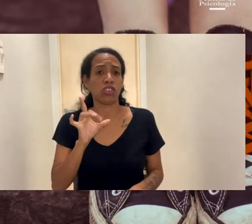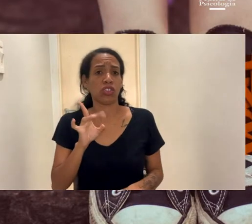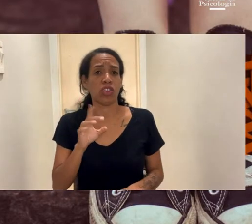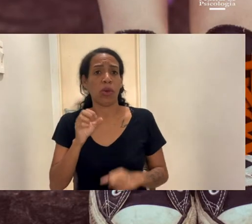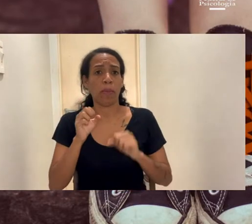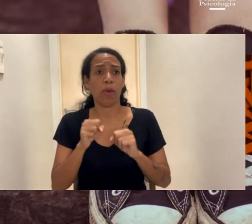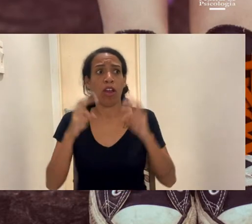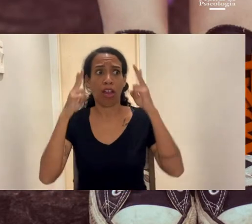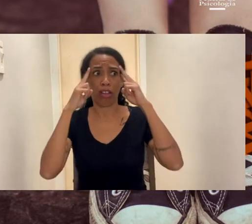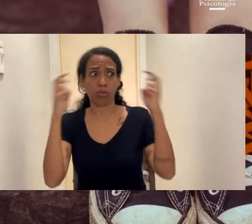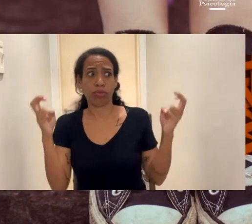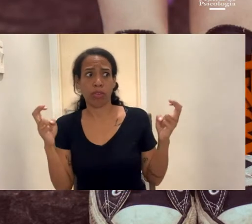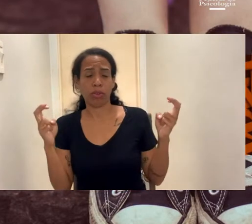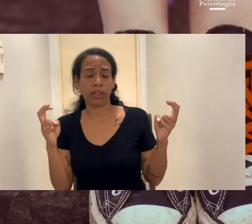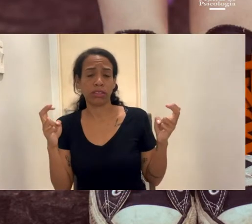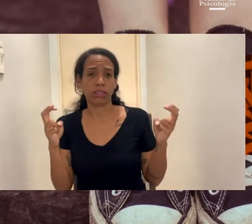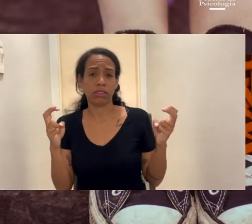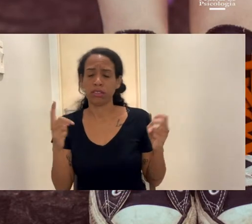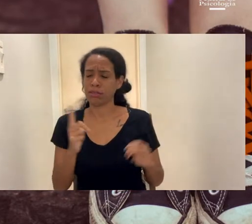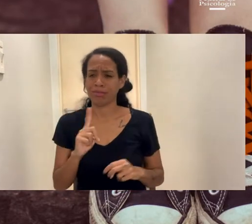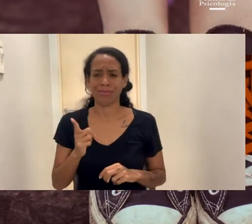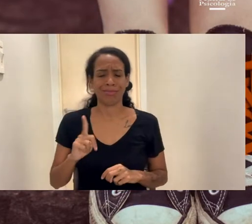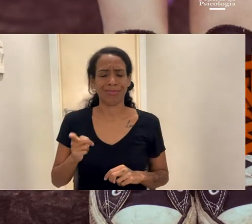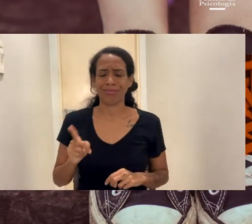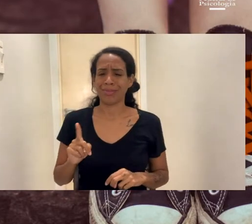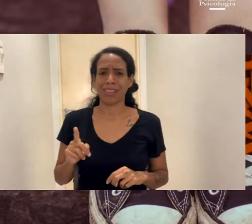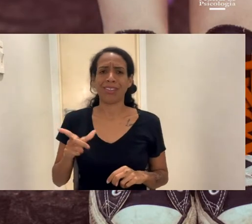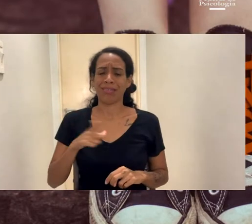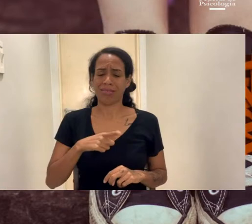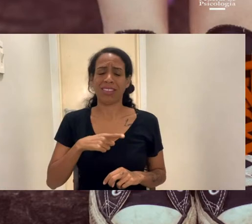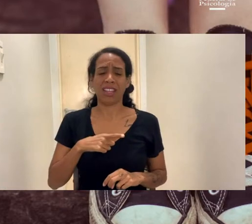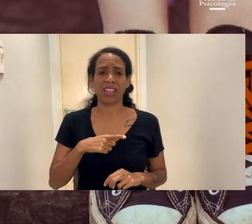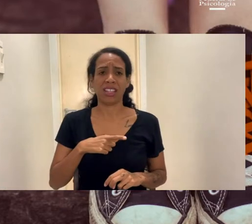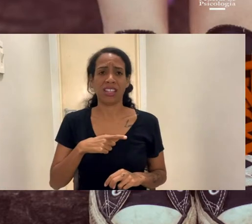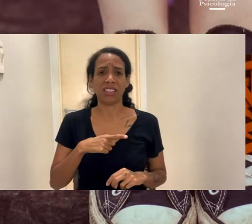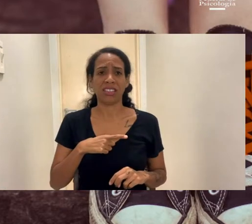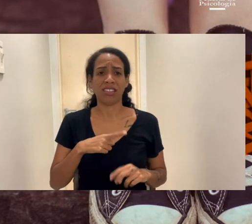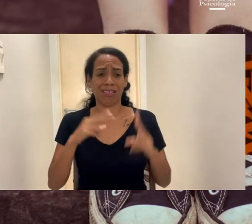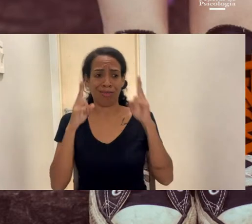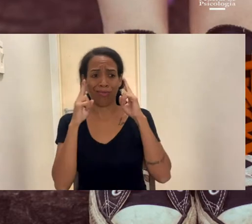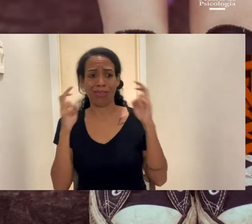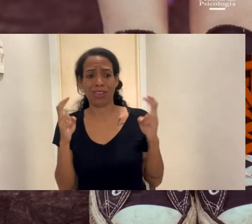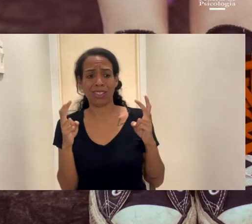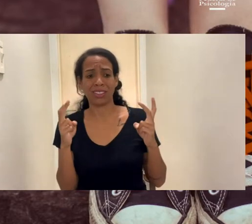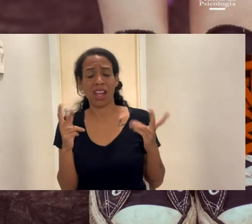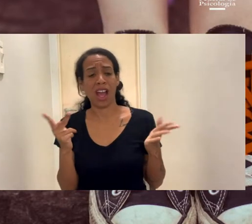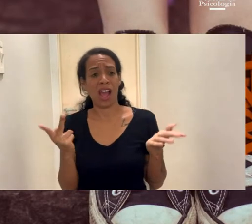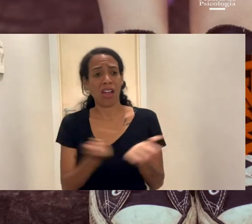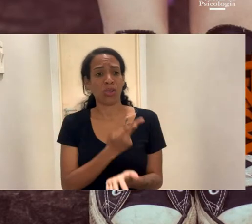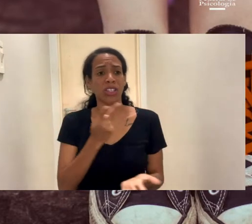da violência. Né? Então, a gente tem uma série de violências que vêm sendo